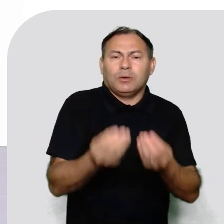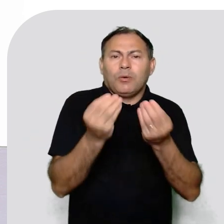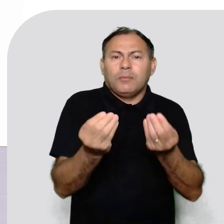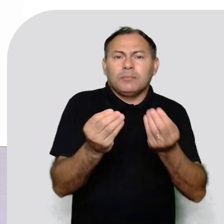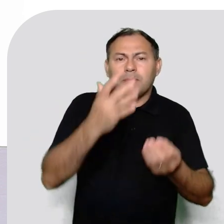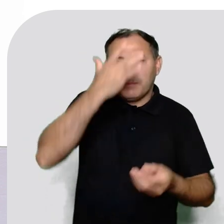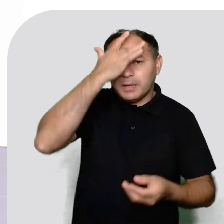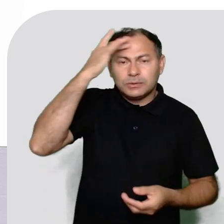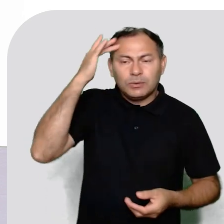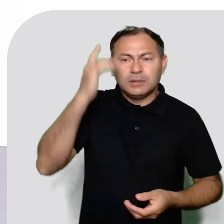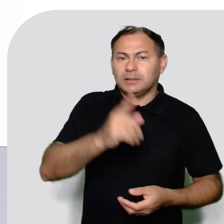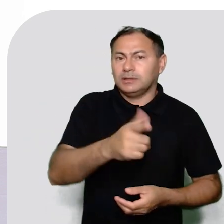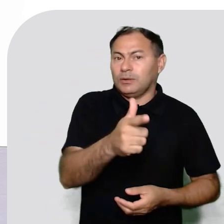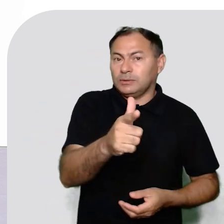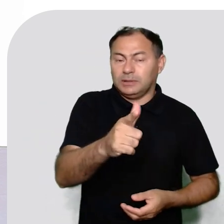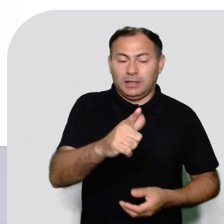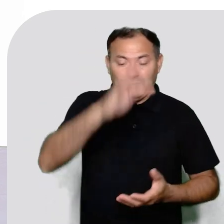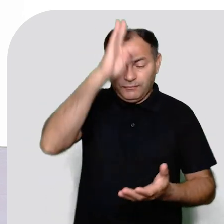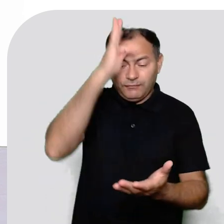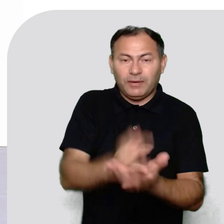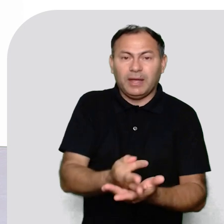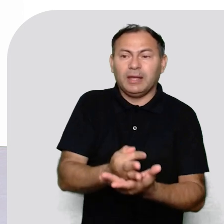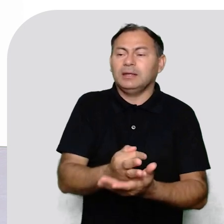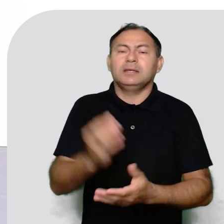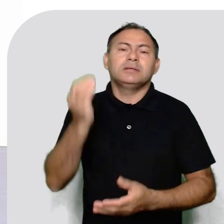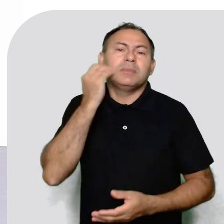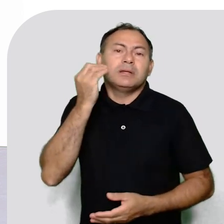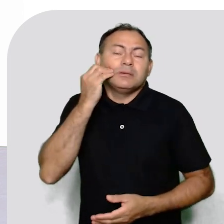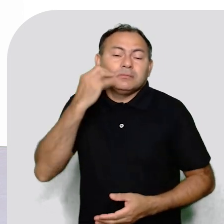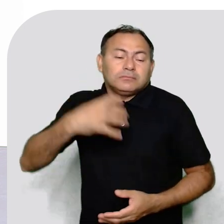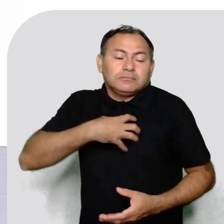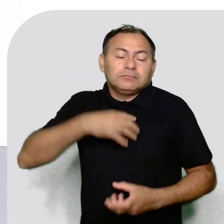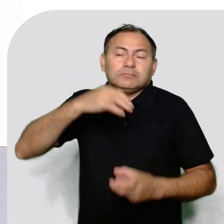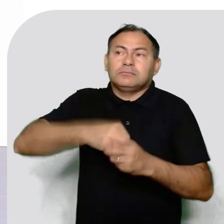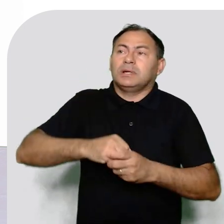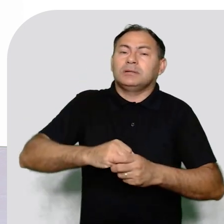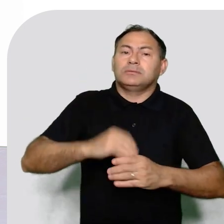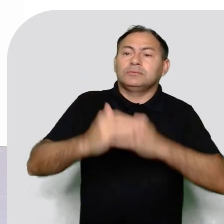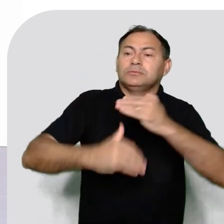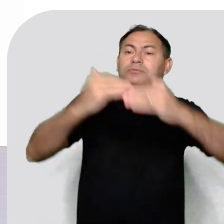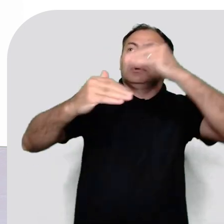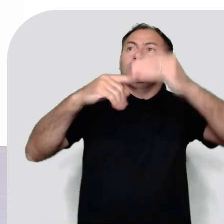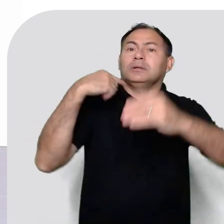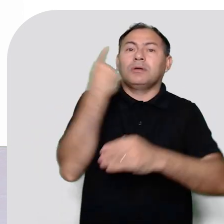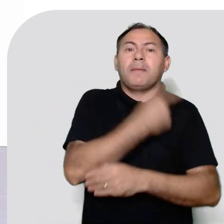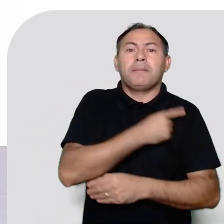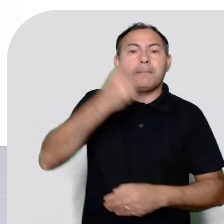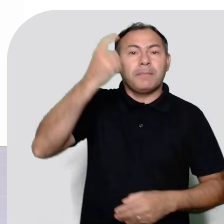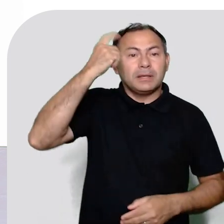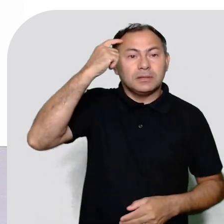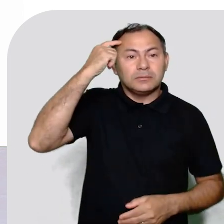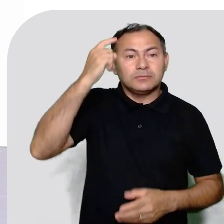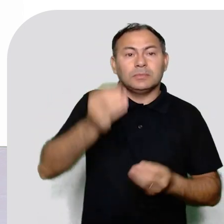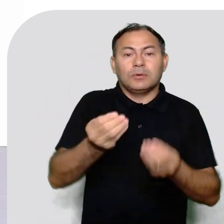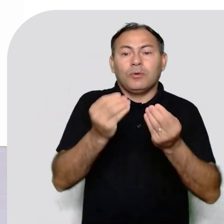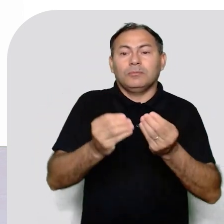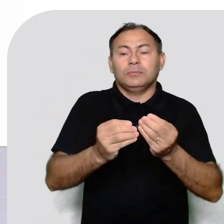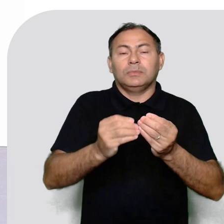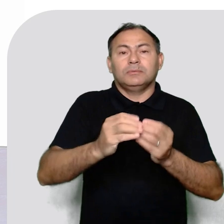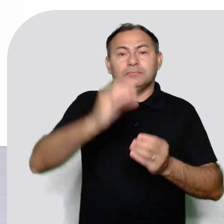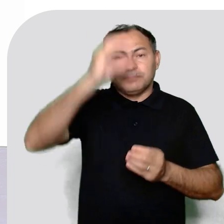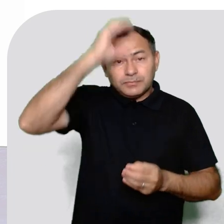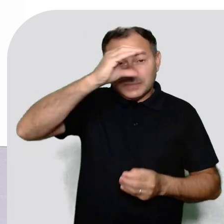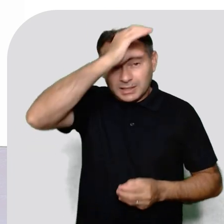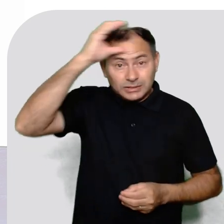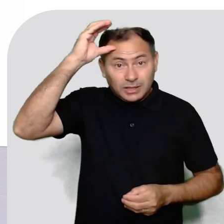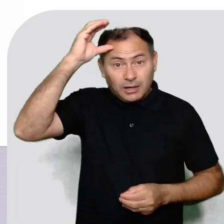como que o homem que não tem fé experimenta imanência e transcendência, se nós pensamos como